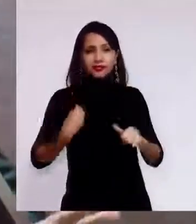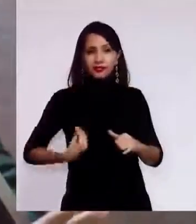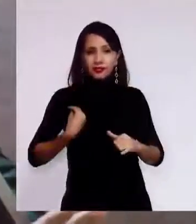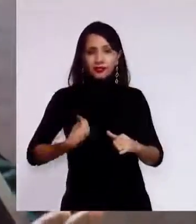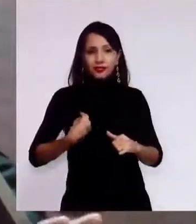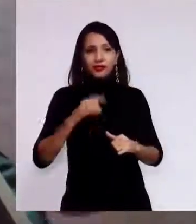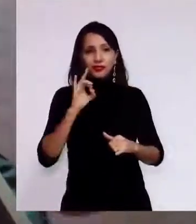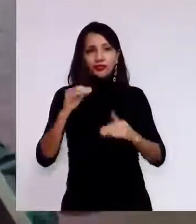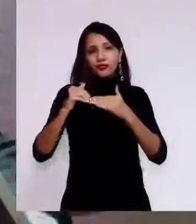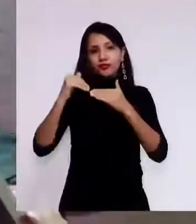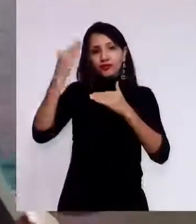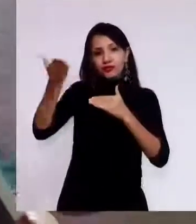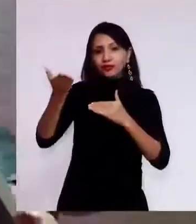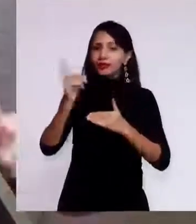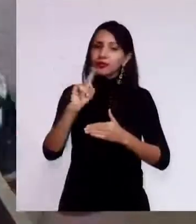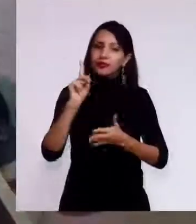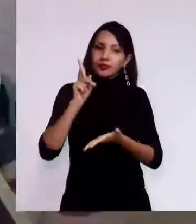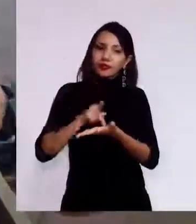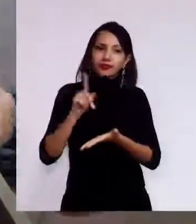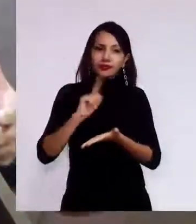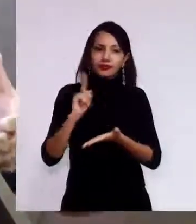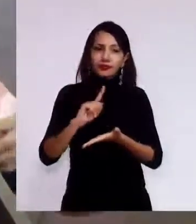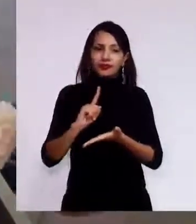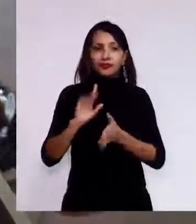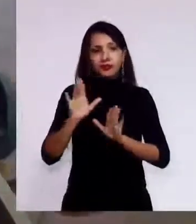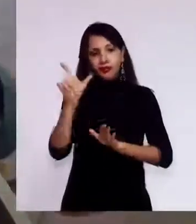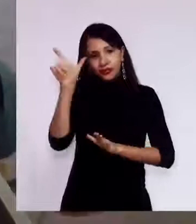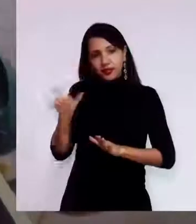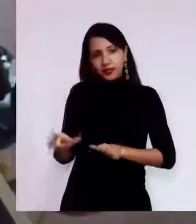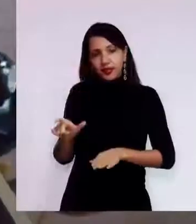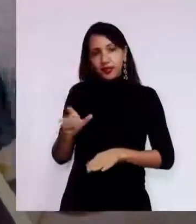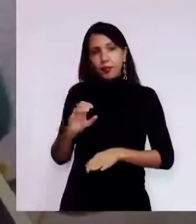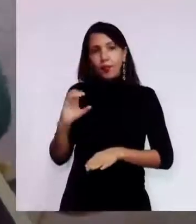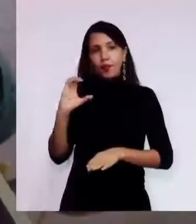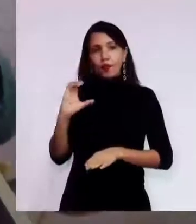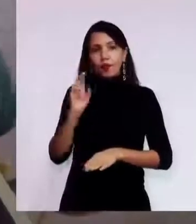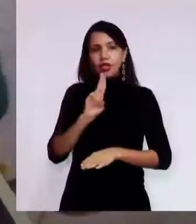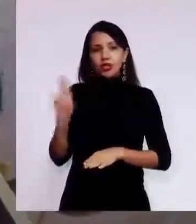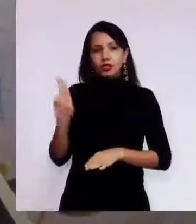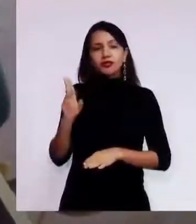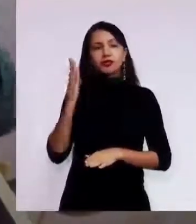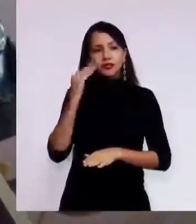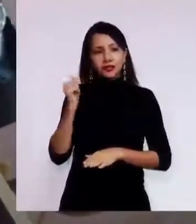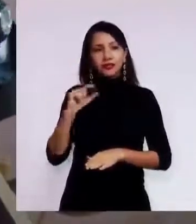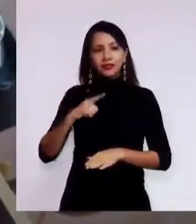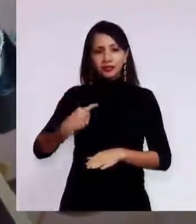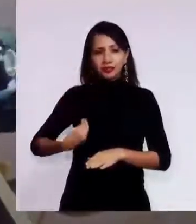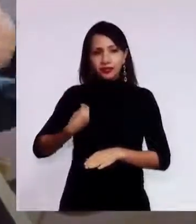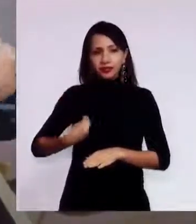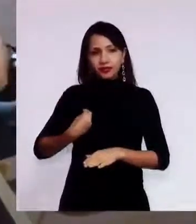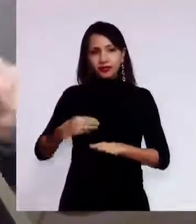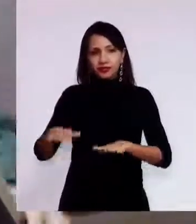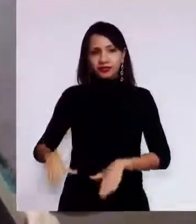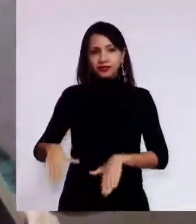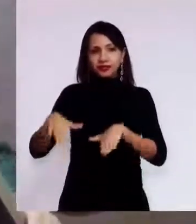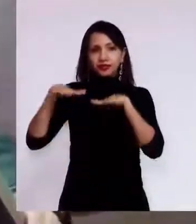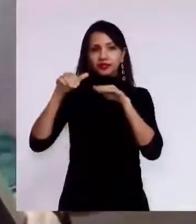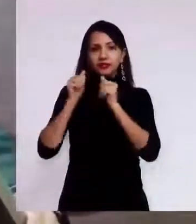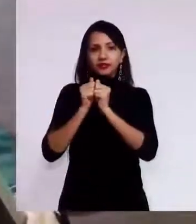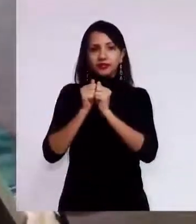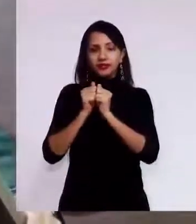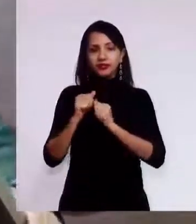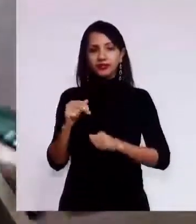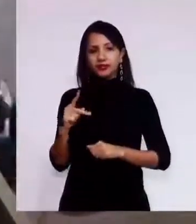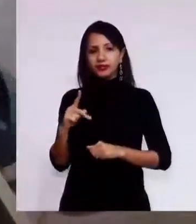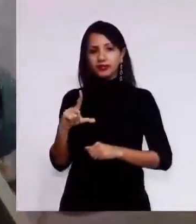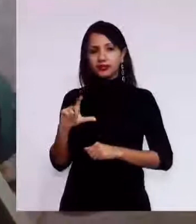de rua é só de fora da cidade não é verdadeiro. Vou preservar o nome dele, mas se a gente conversar aqui, sabemos, ele morava, cresci com ele na